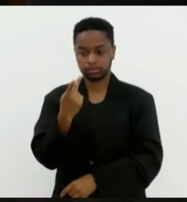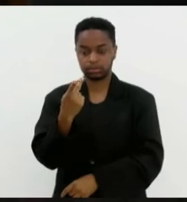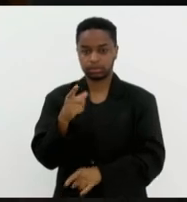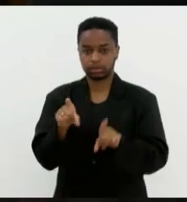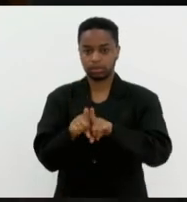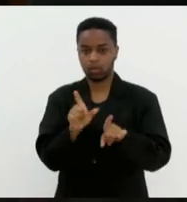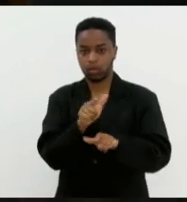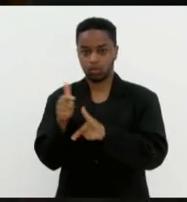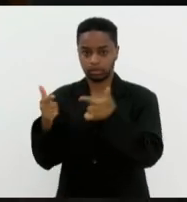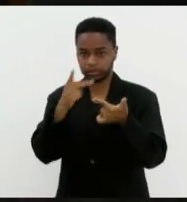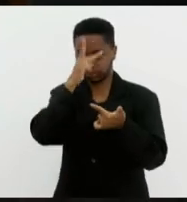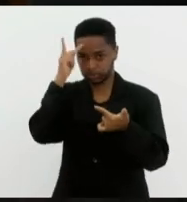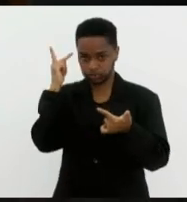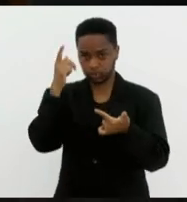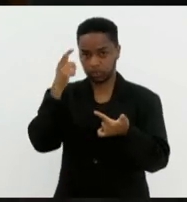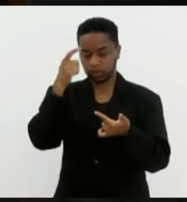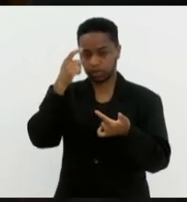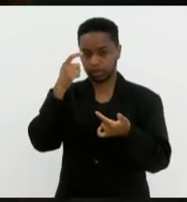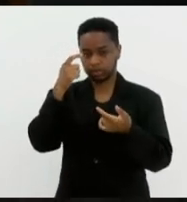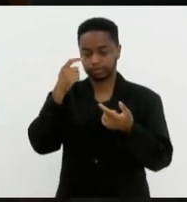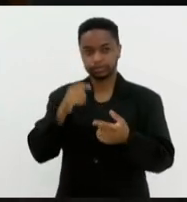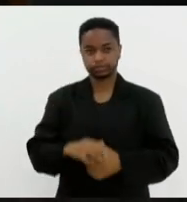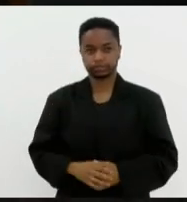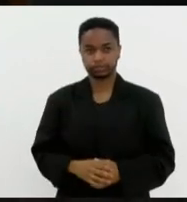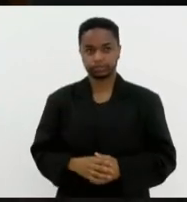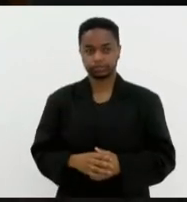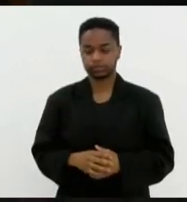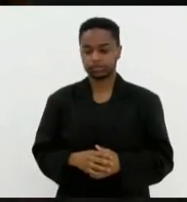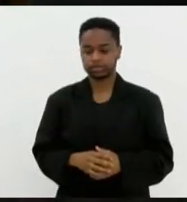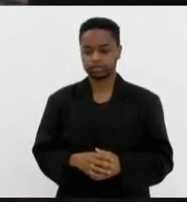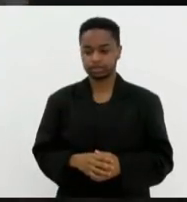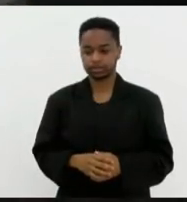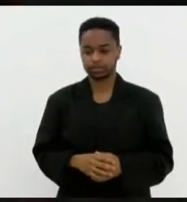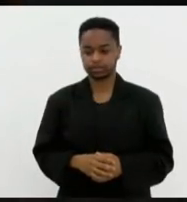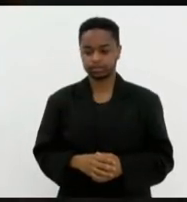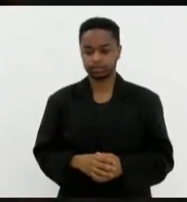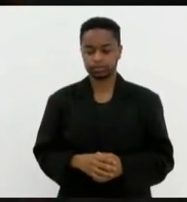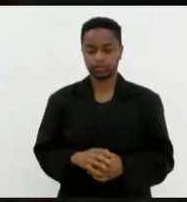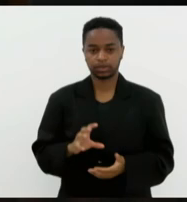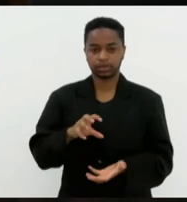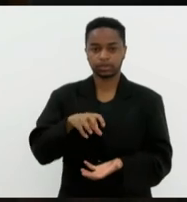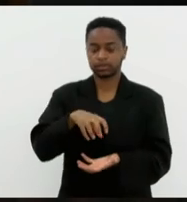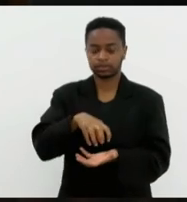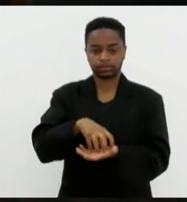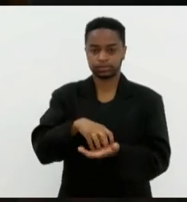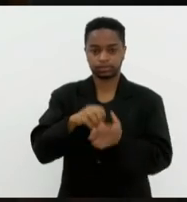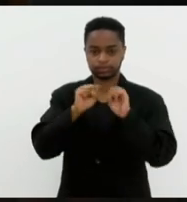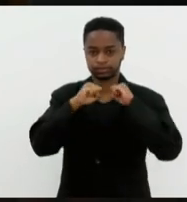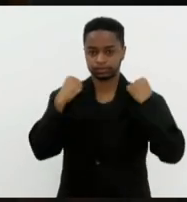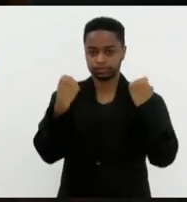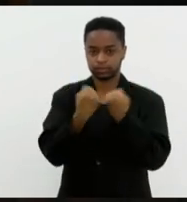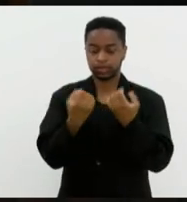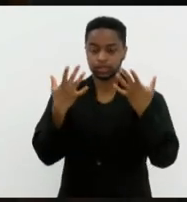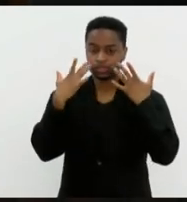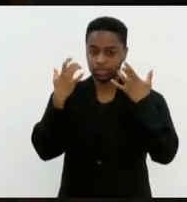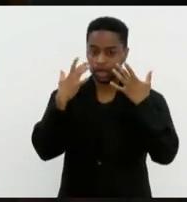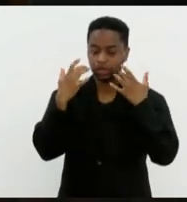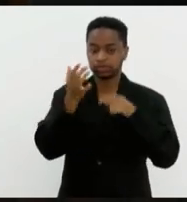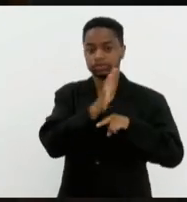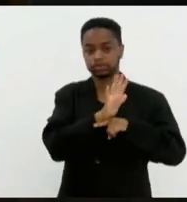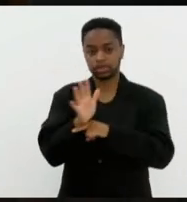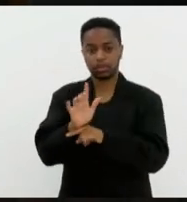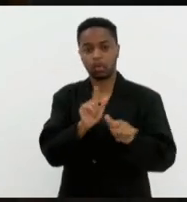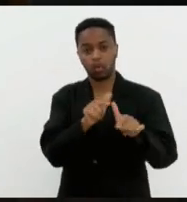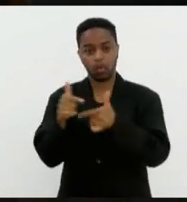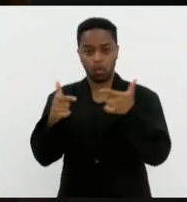pessoas neurodiversas em estádios e arenas esportivas, em shopping centers, museus, teatros, cinemas, entre outros,